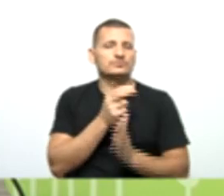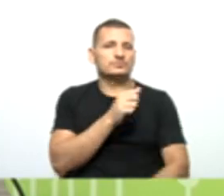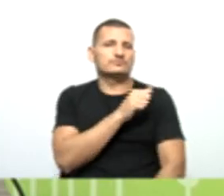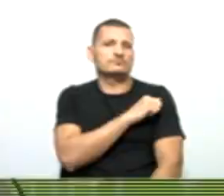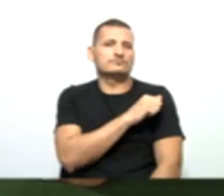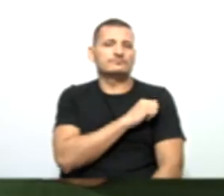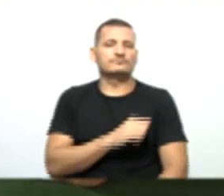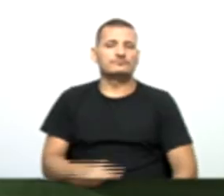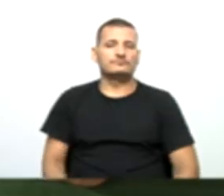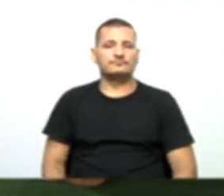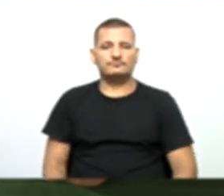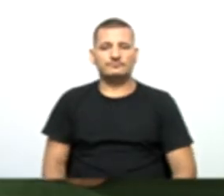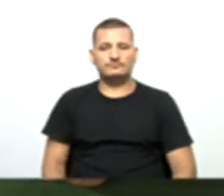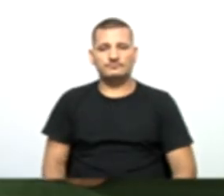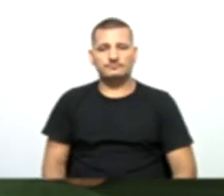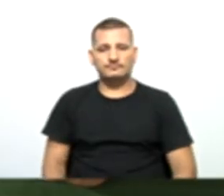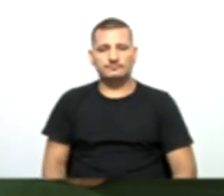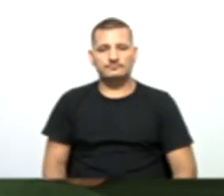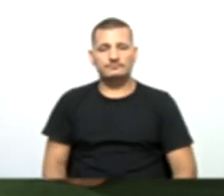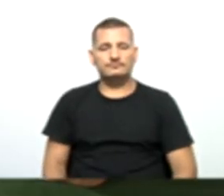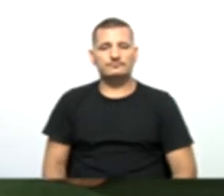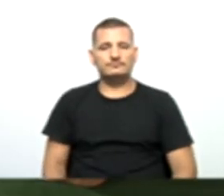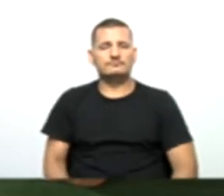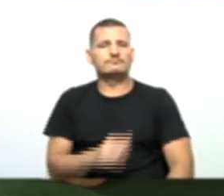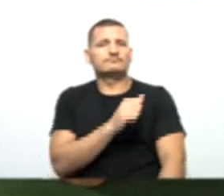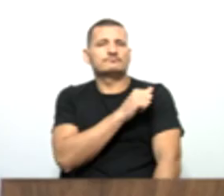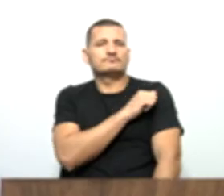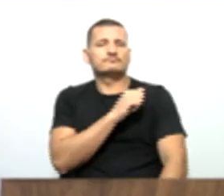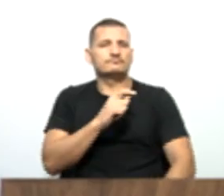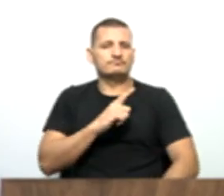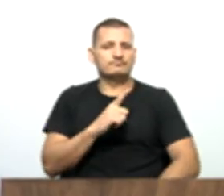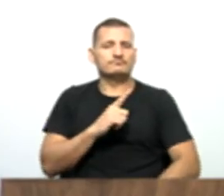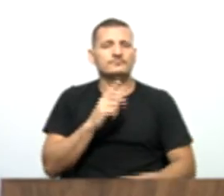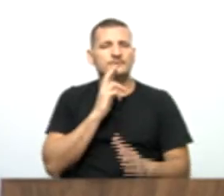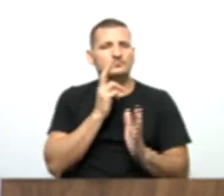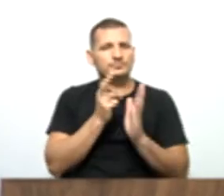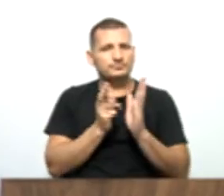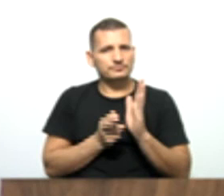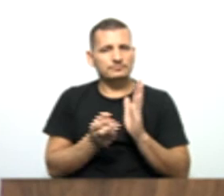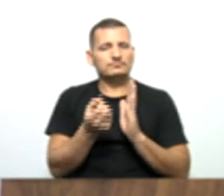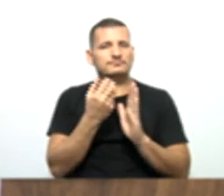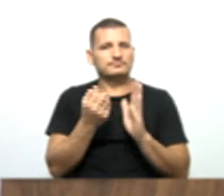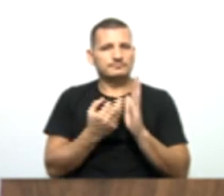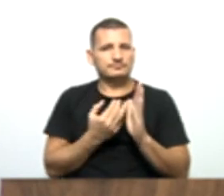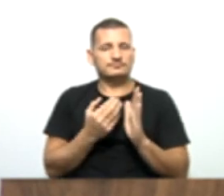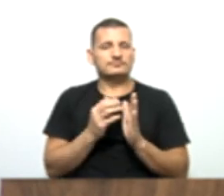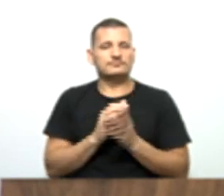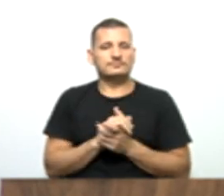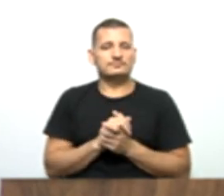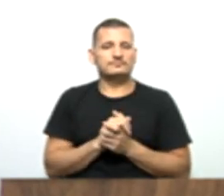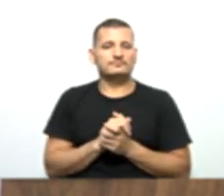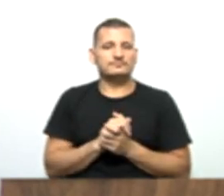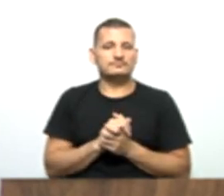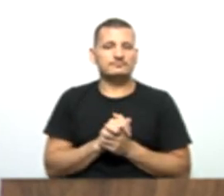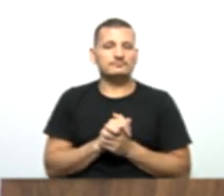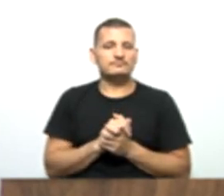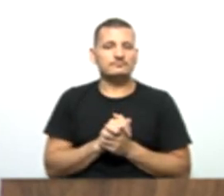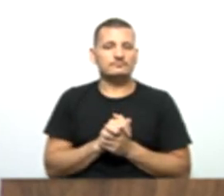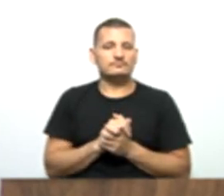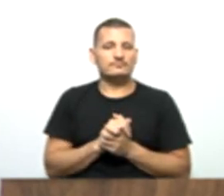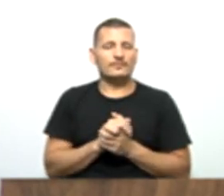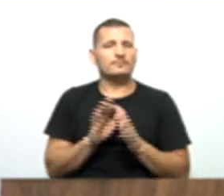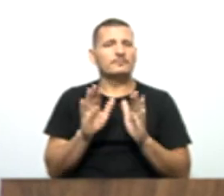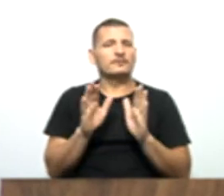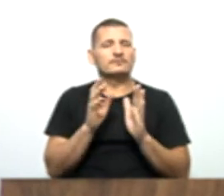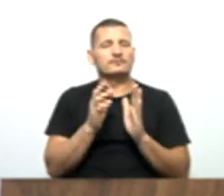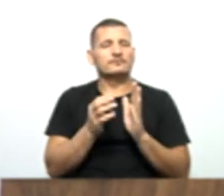Professor Saulo, os alunos estão participando aqui, respondendo, né, como responderam a primeira, só que as respostas ficaram um pouco